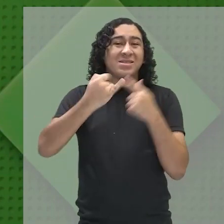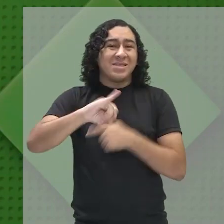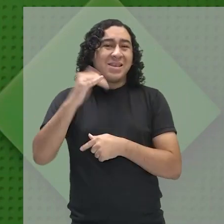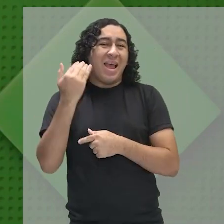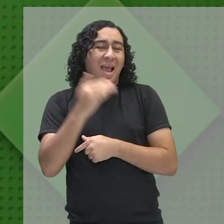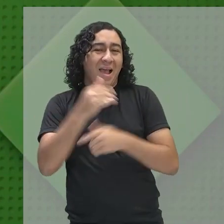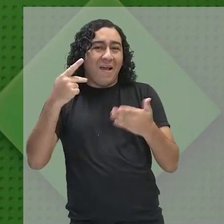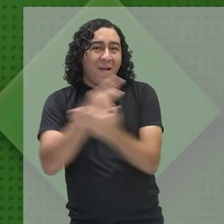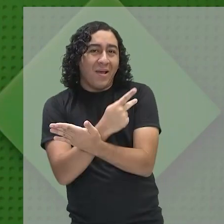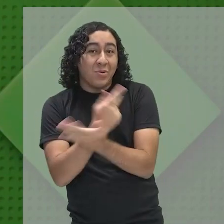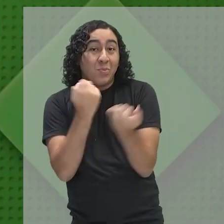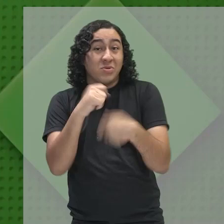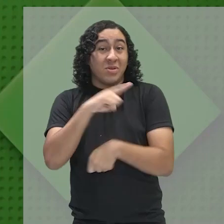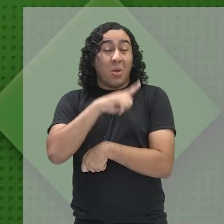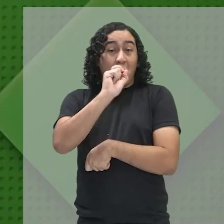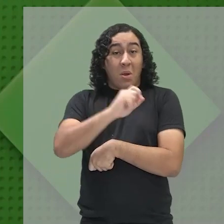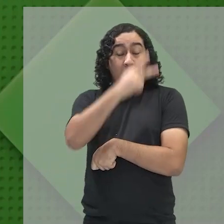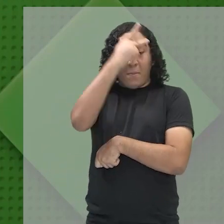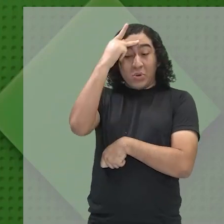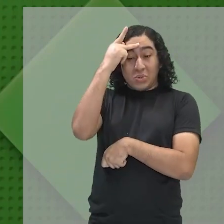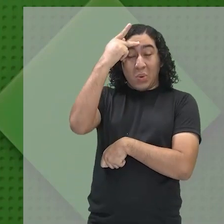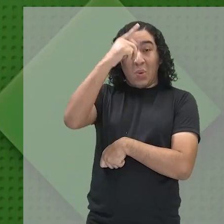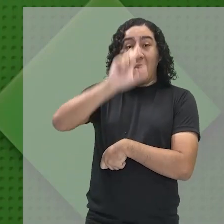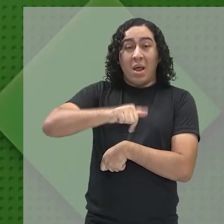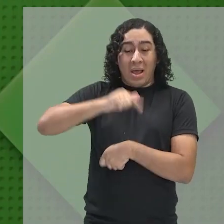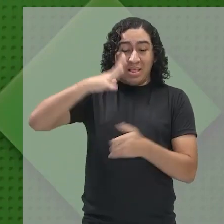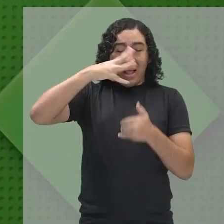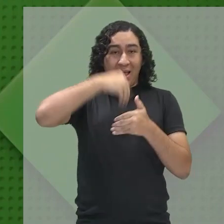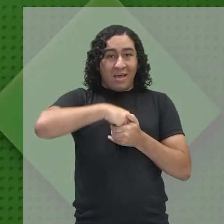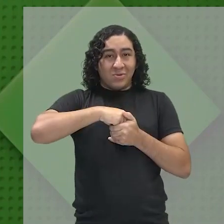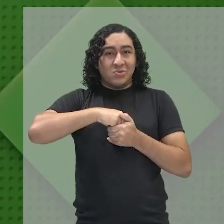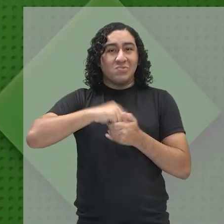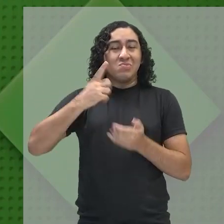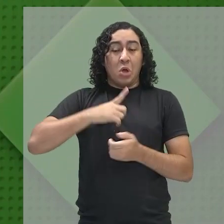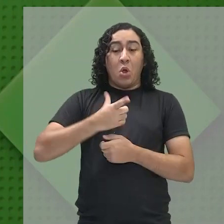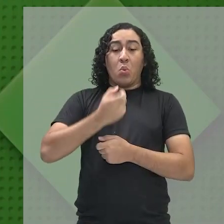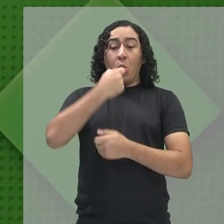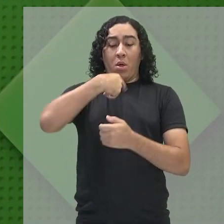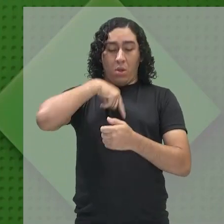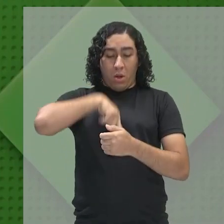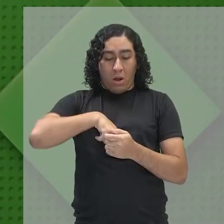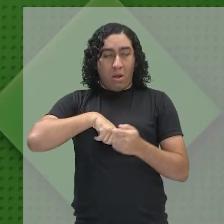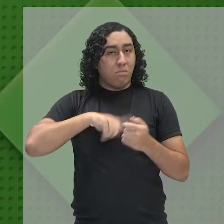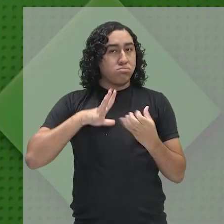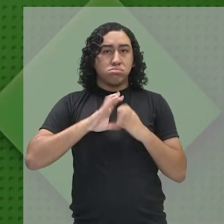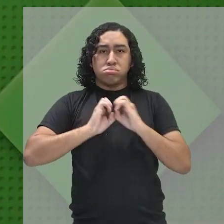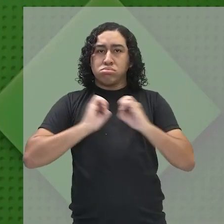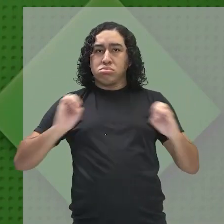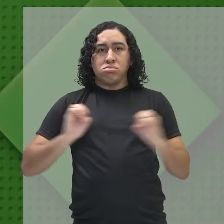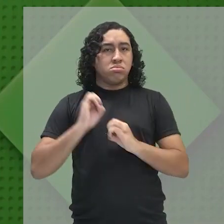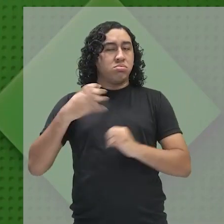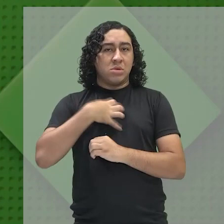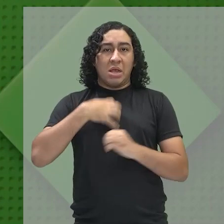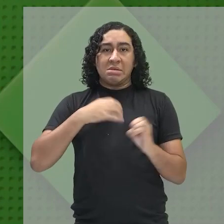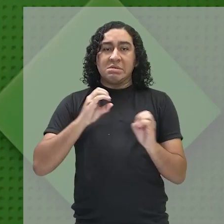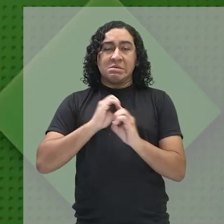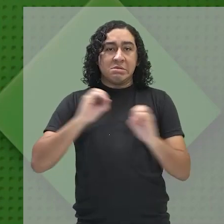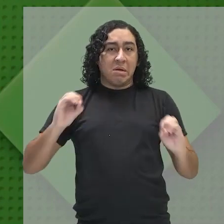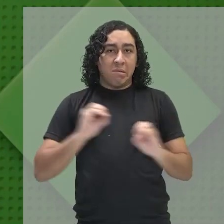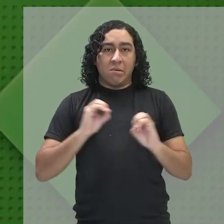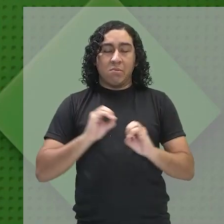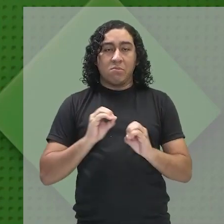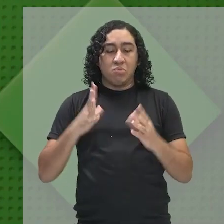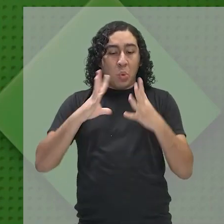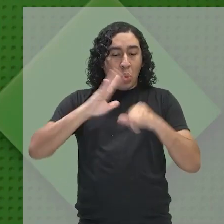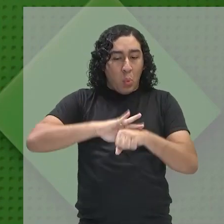pode causar uma resistência ali daquela bactéria e não curar essa doença. Então é importante que sejam receitados ali pelo médico.